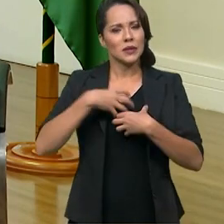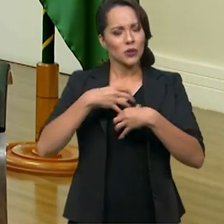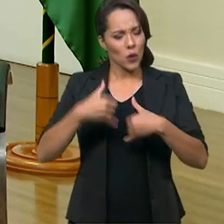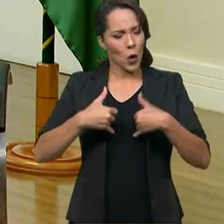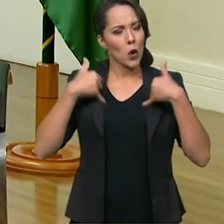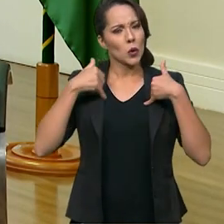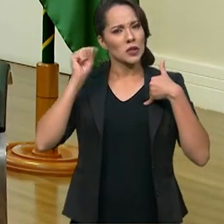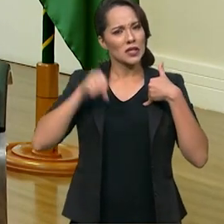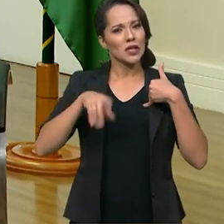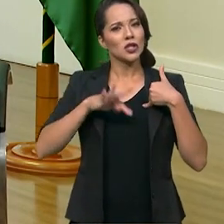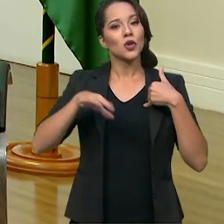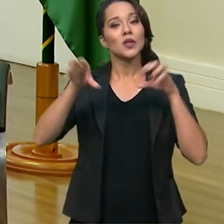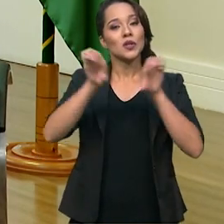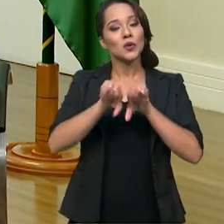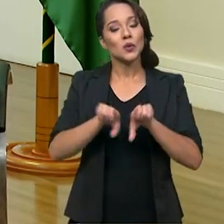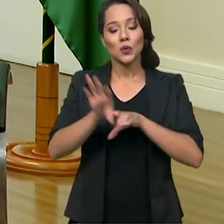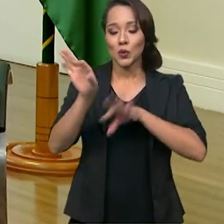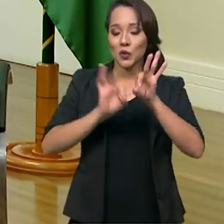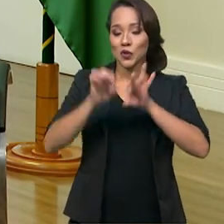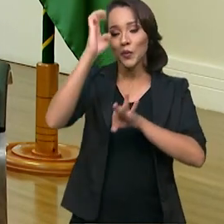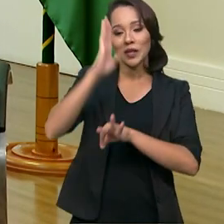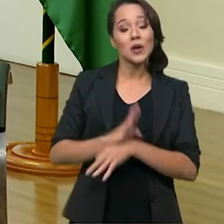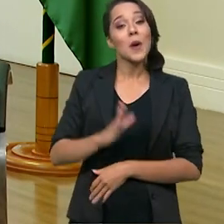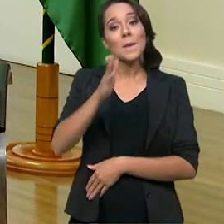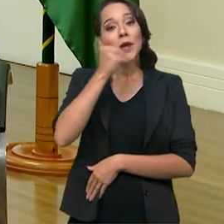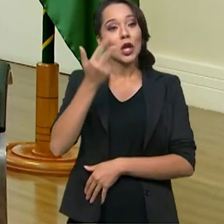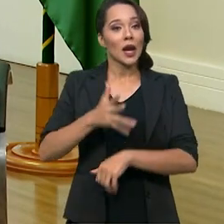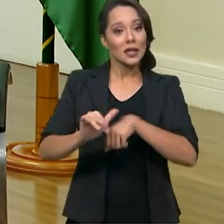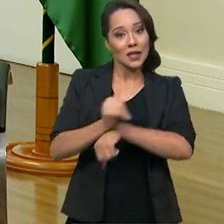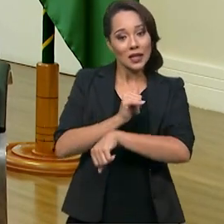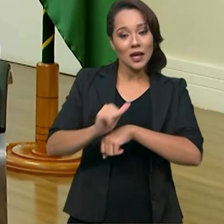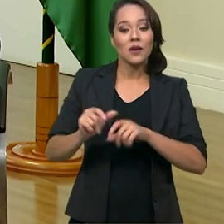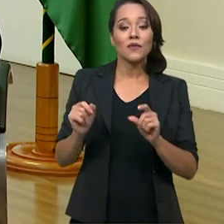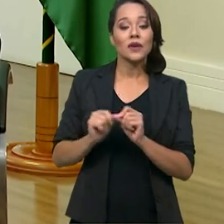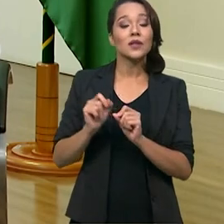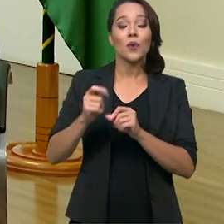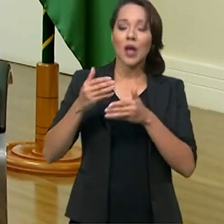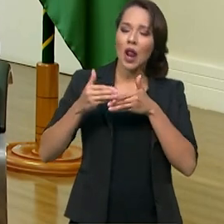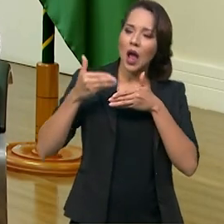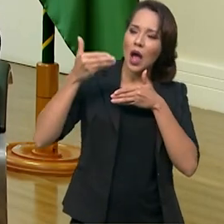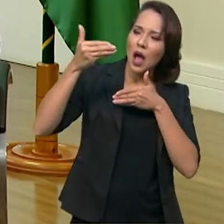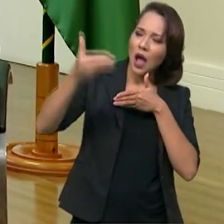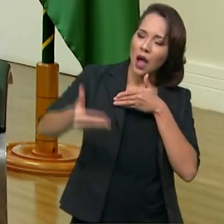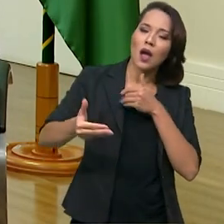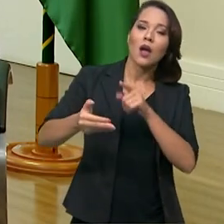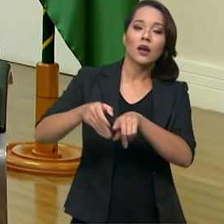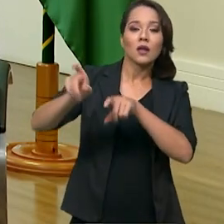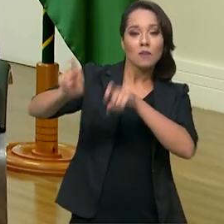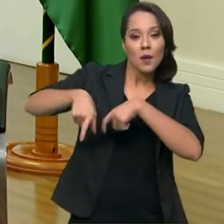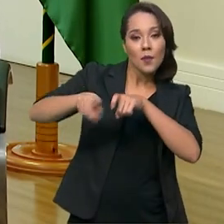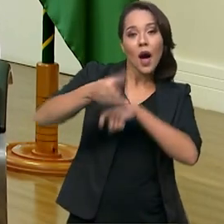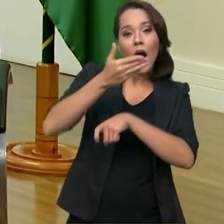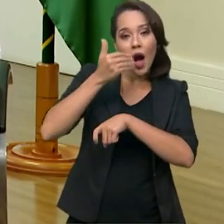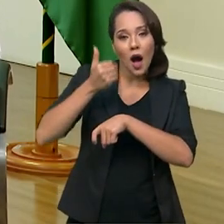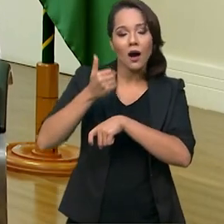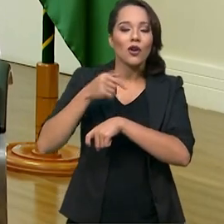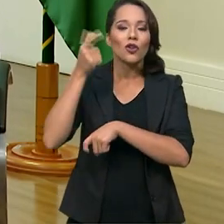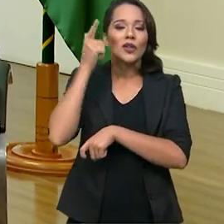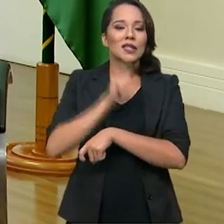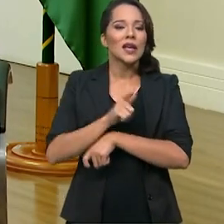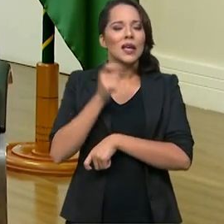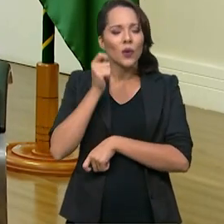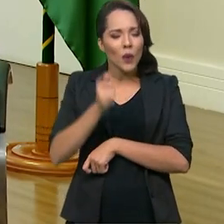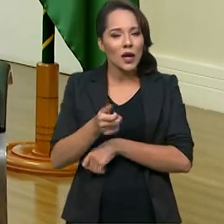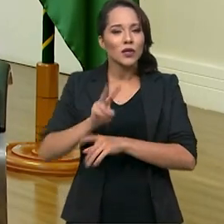de todas as estruturas do nosso Brasil, mas melhorar essa logística, fazer com que lá na ponta, onde se tem a produção de alimentos, a gente consiga